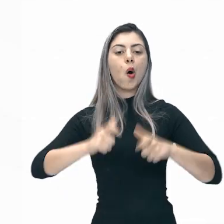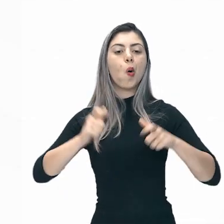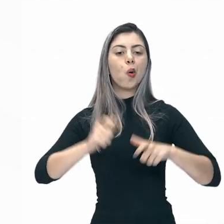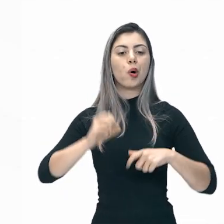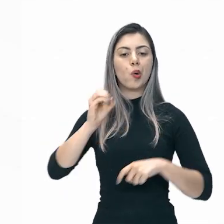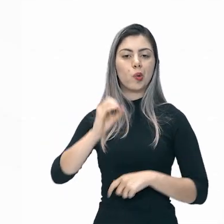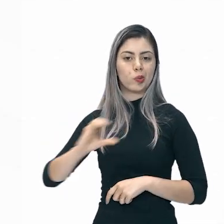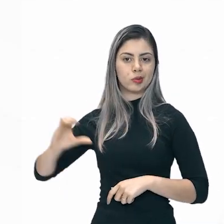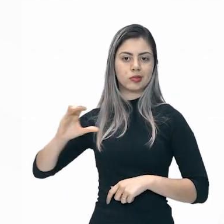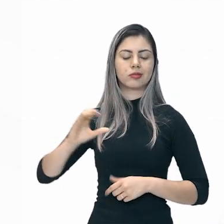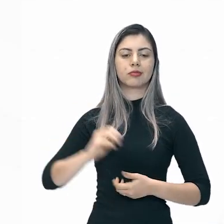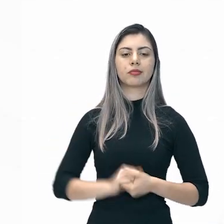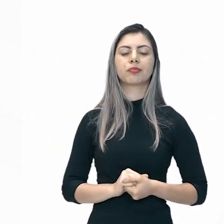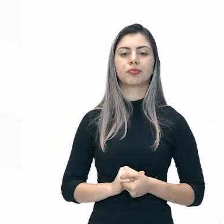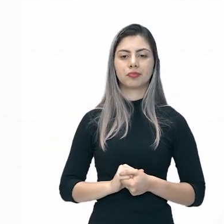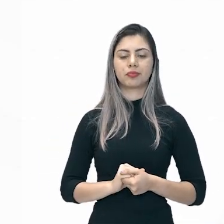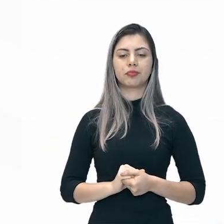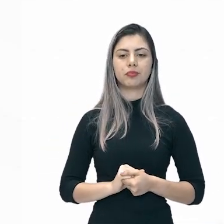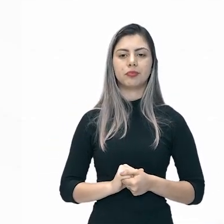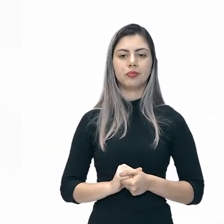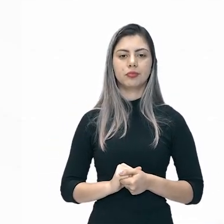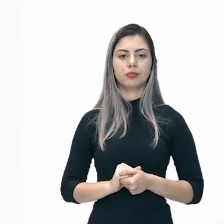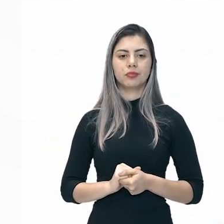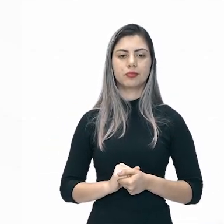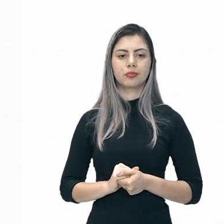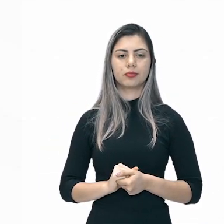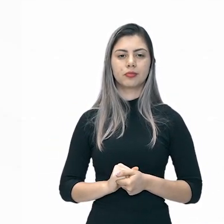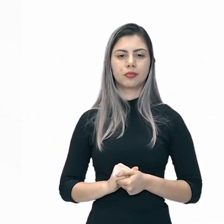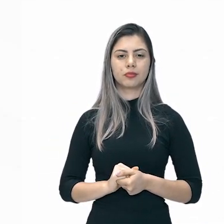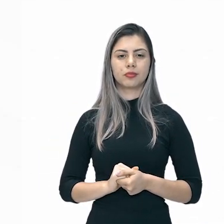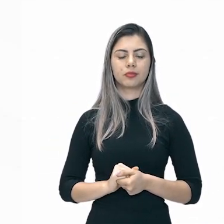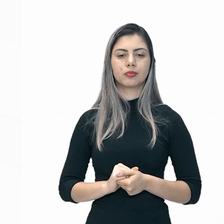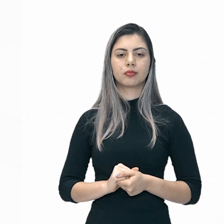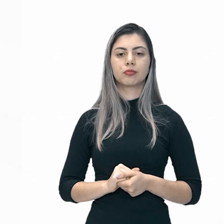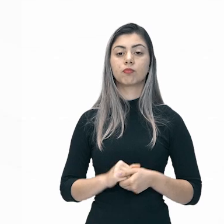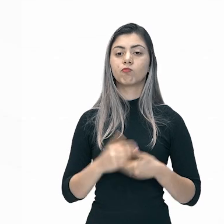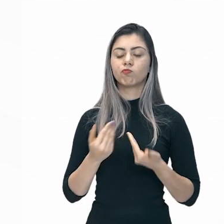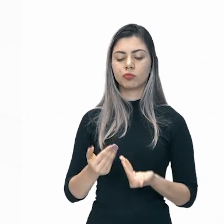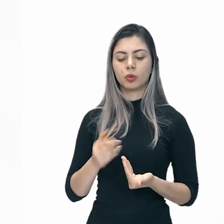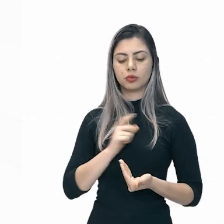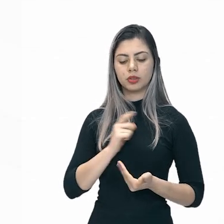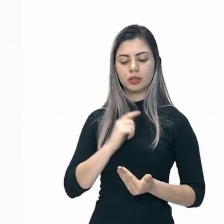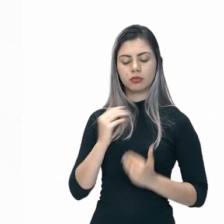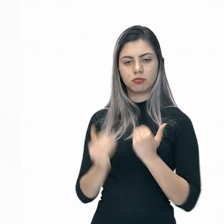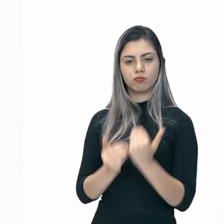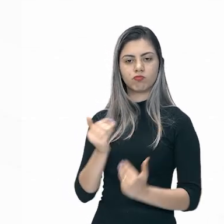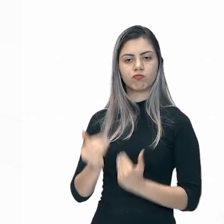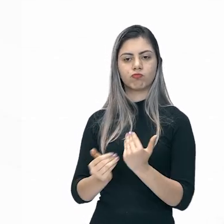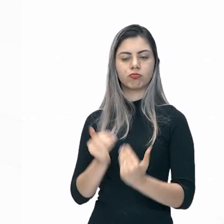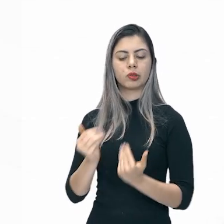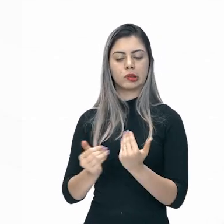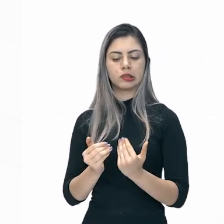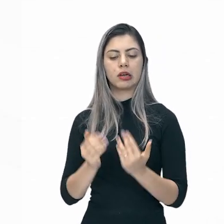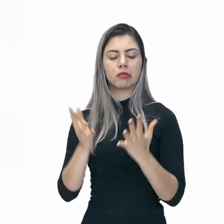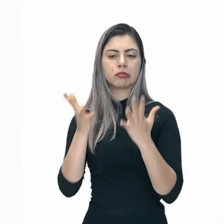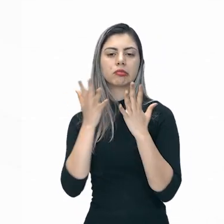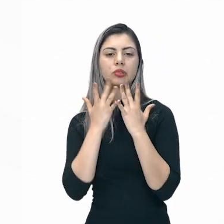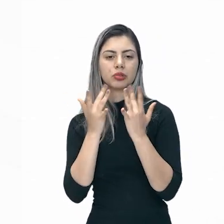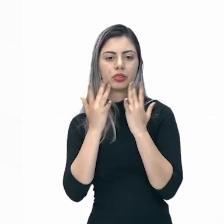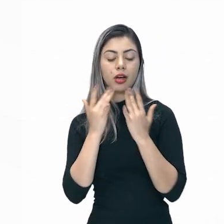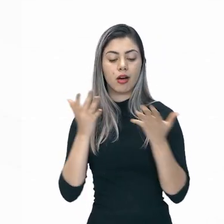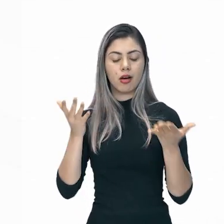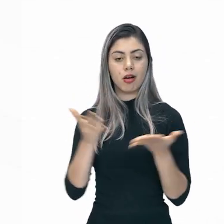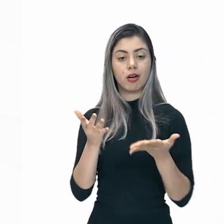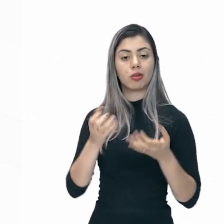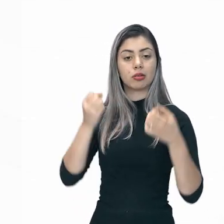do Ocidente. Continuando, durante esse processo da teatralidade, nós vamos